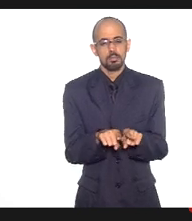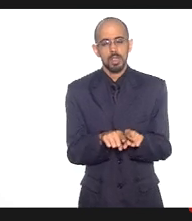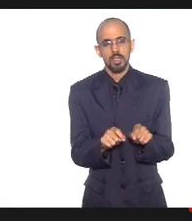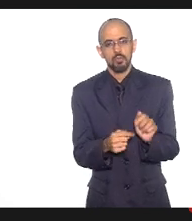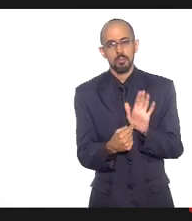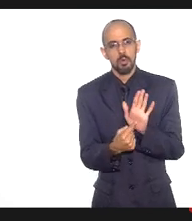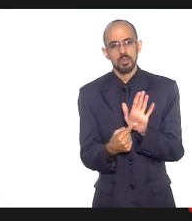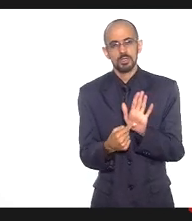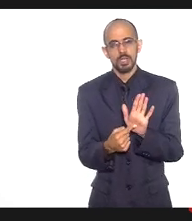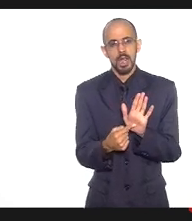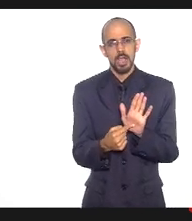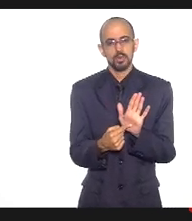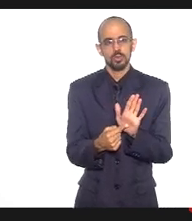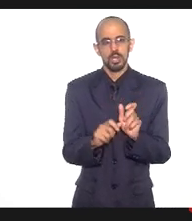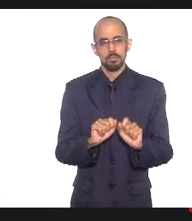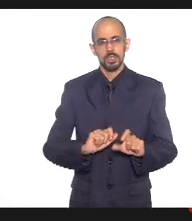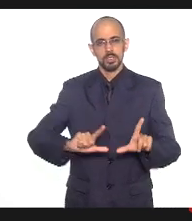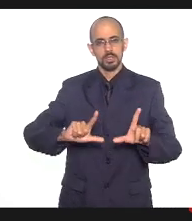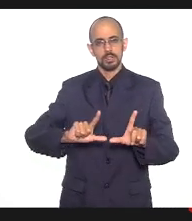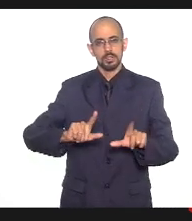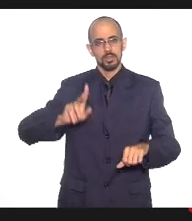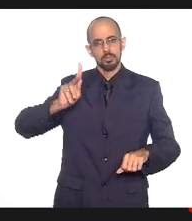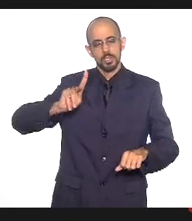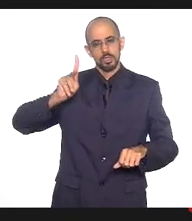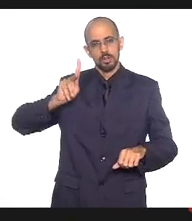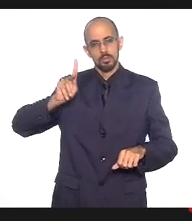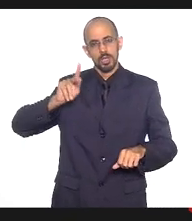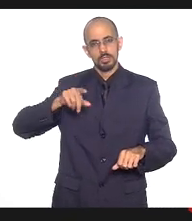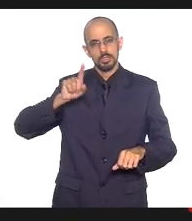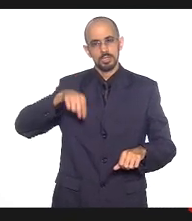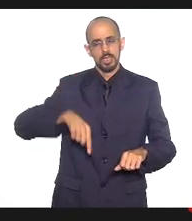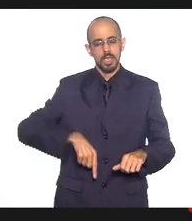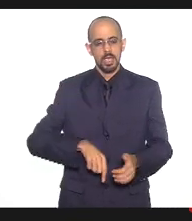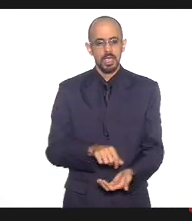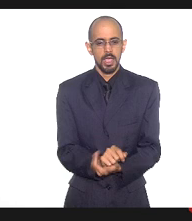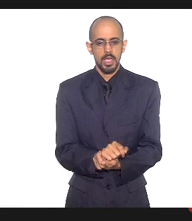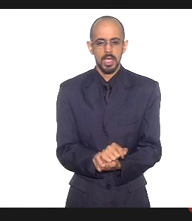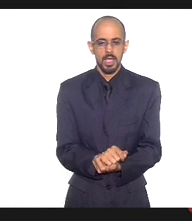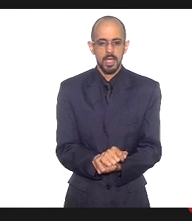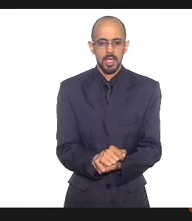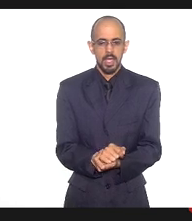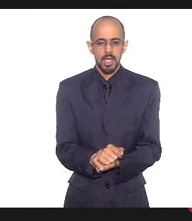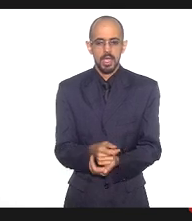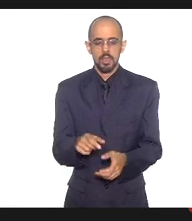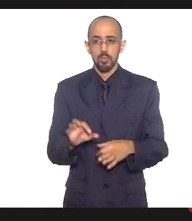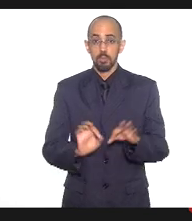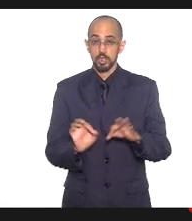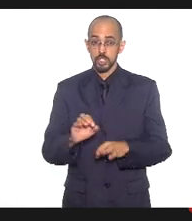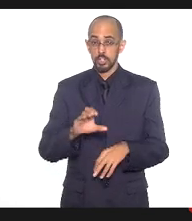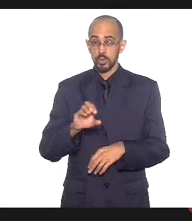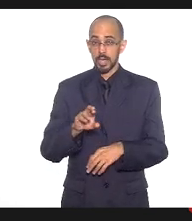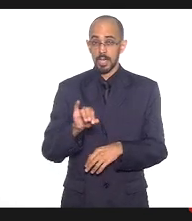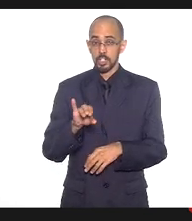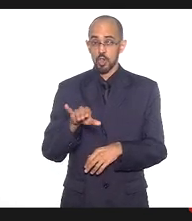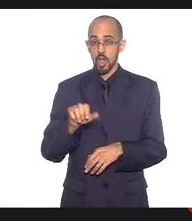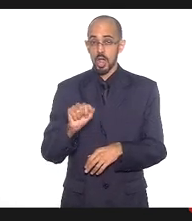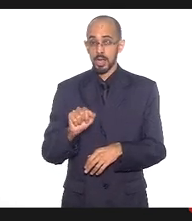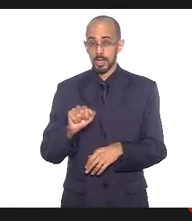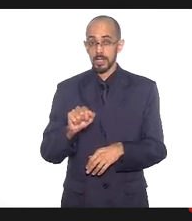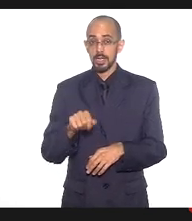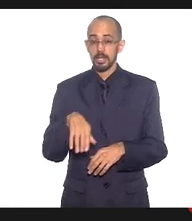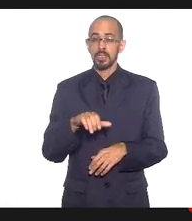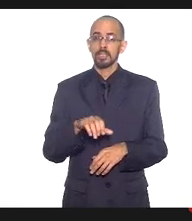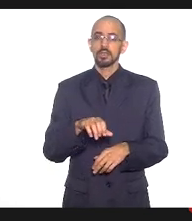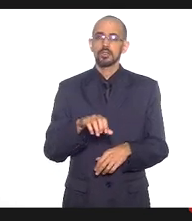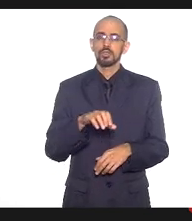da Petrobras, que é a entrada em operação do FPSO Carioca, né, que vai ficar localizado no campo de